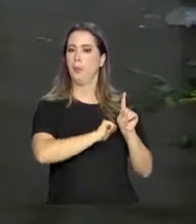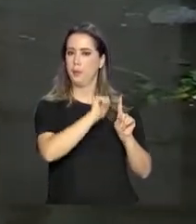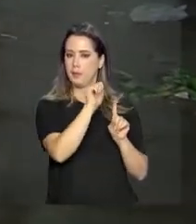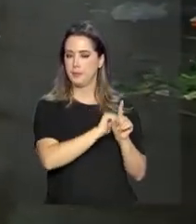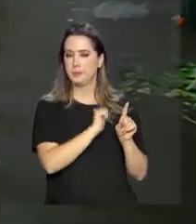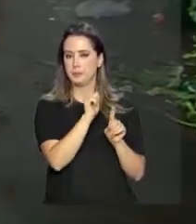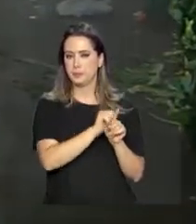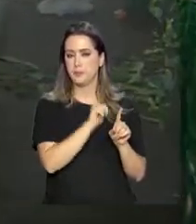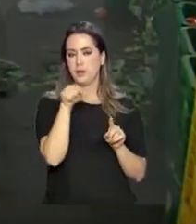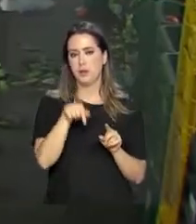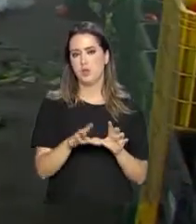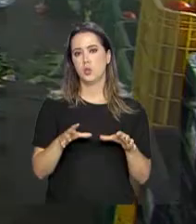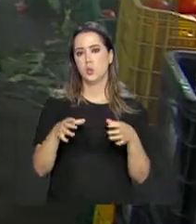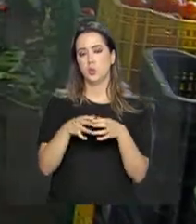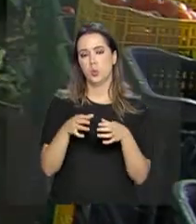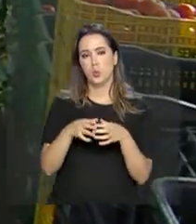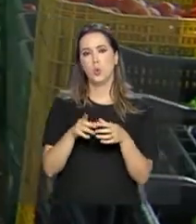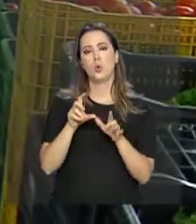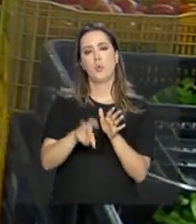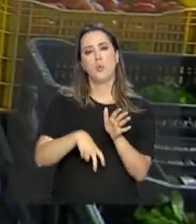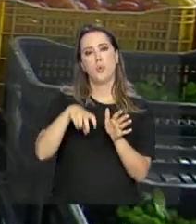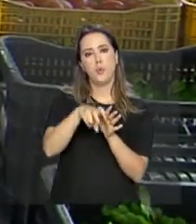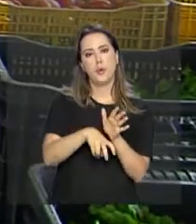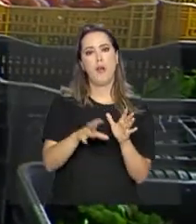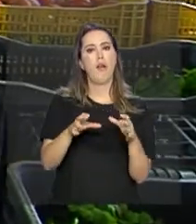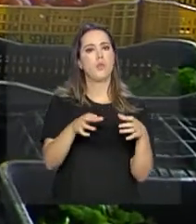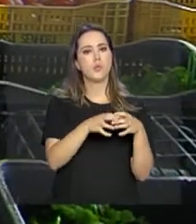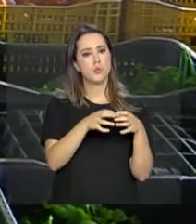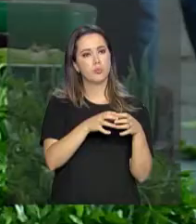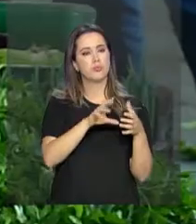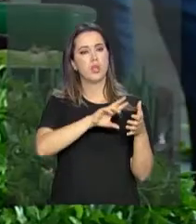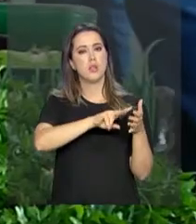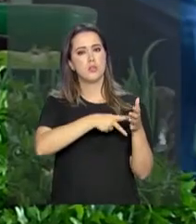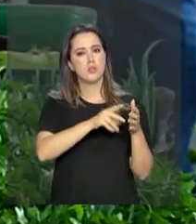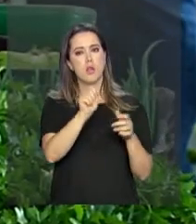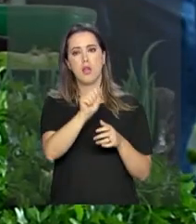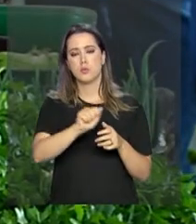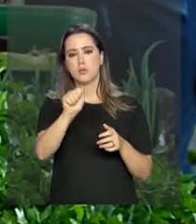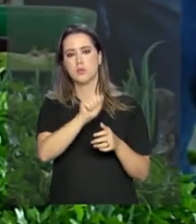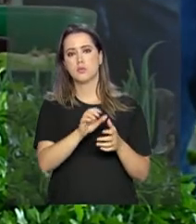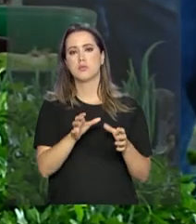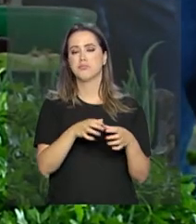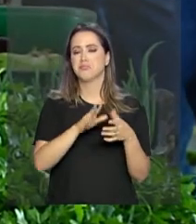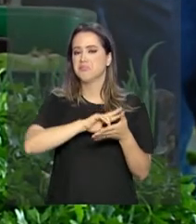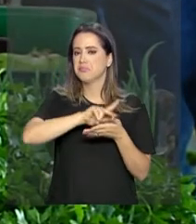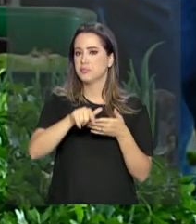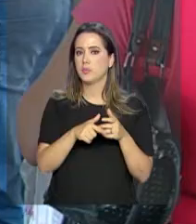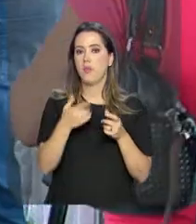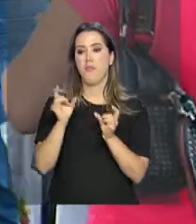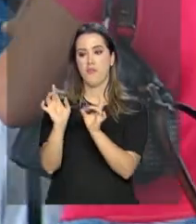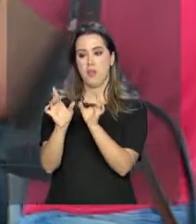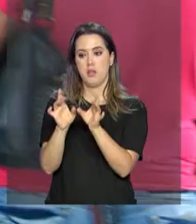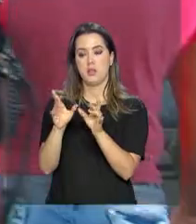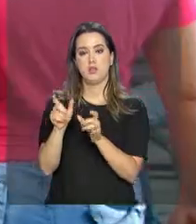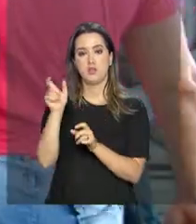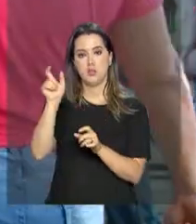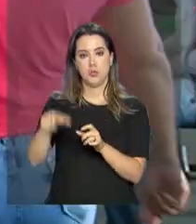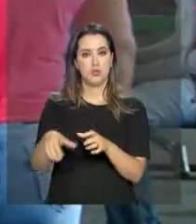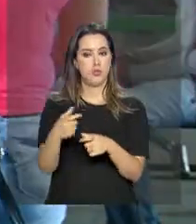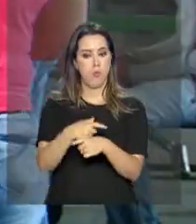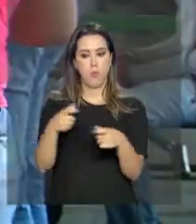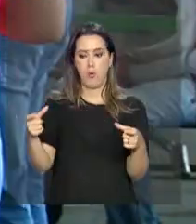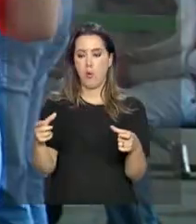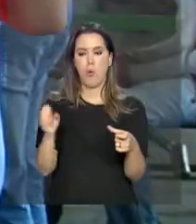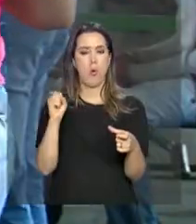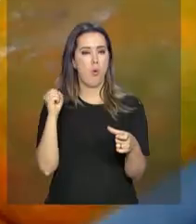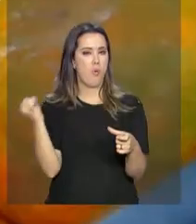Aqui, produtores rurais, cooperativas e associações vendem a produção no atacado e também direto para o consumidor.